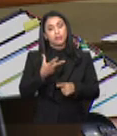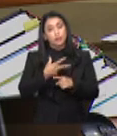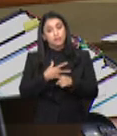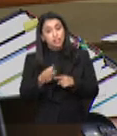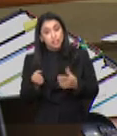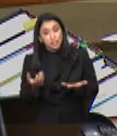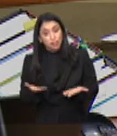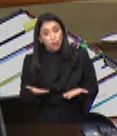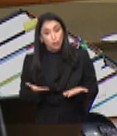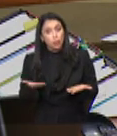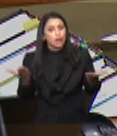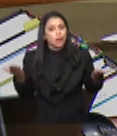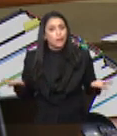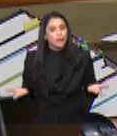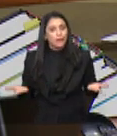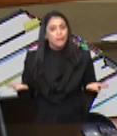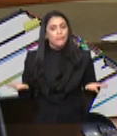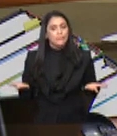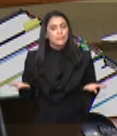Vencido, aliás,